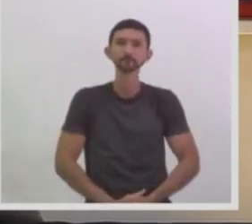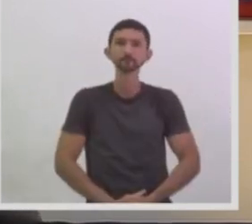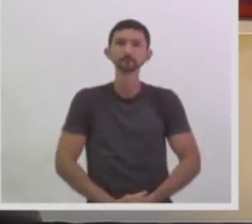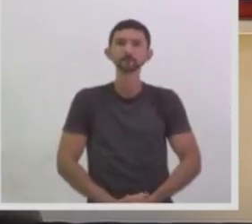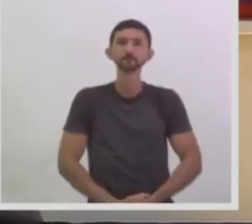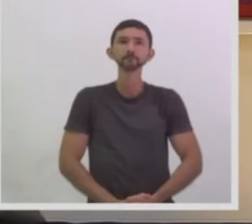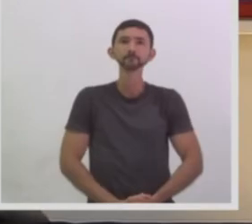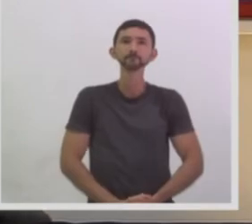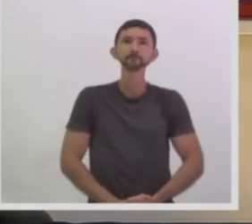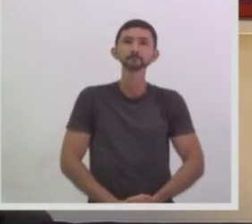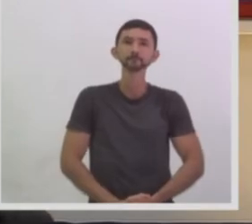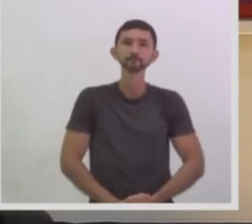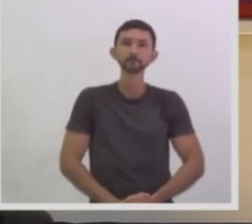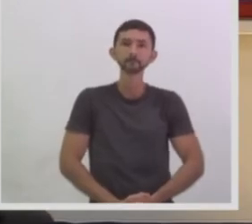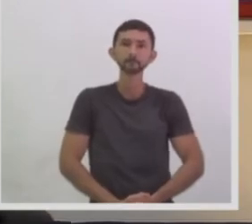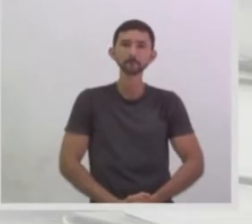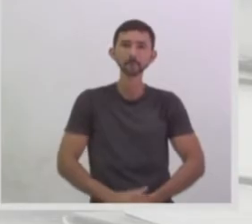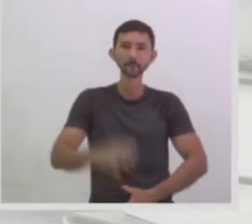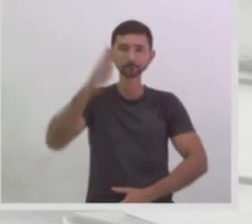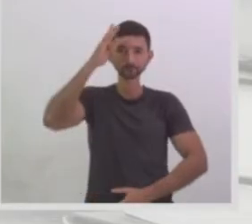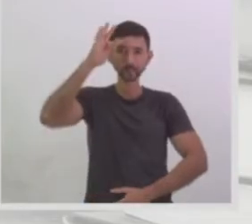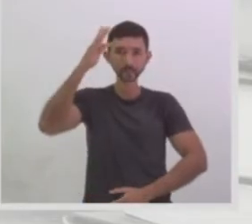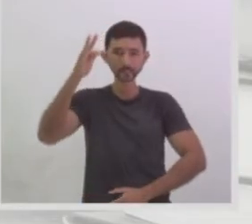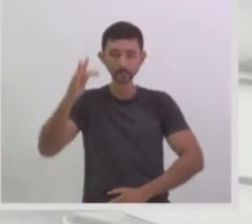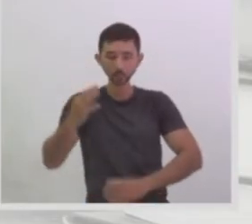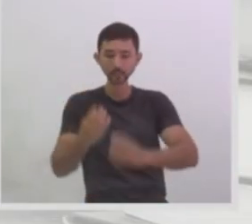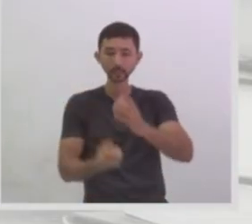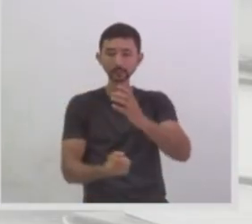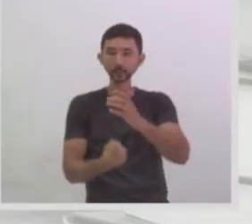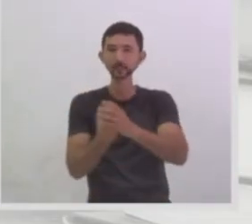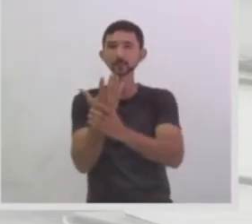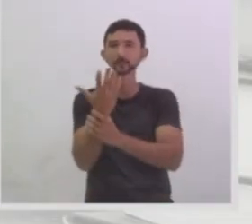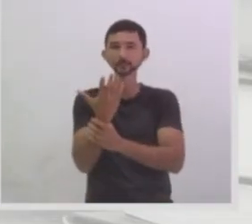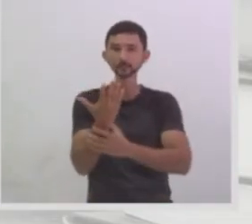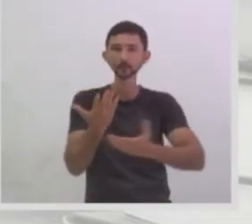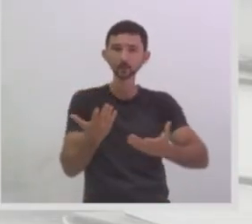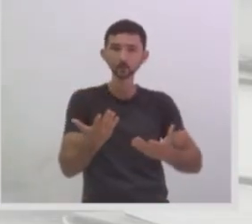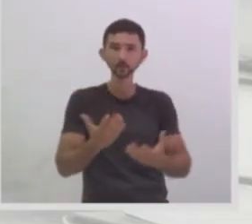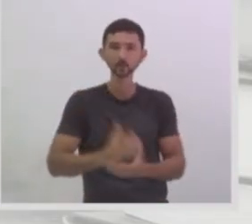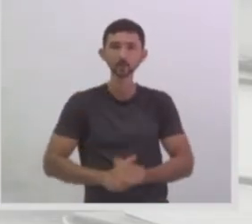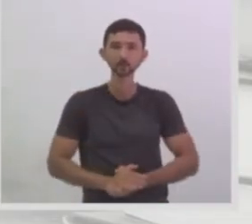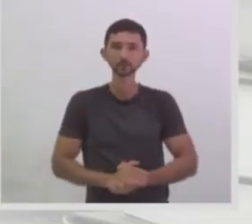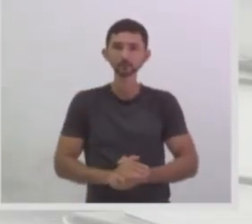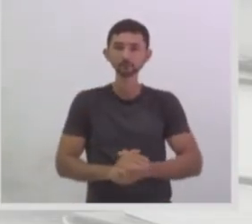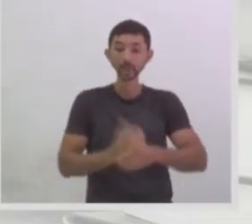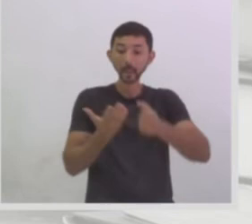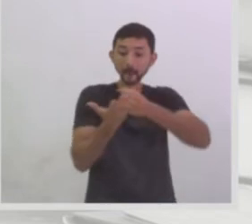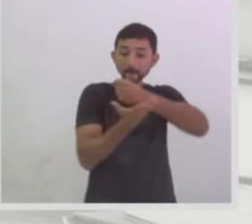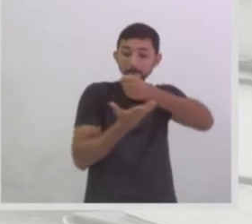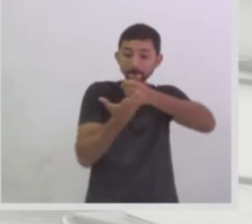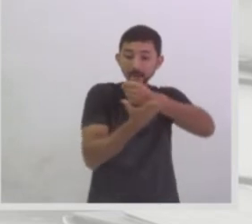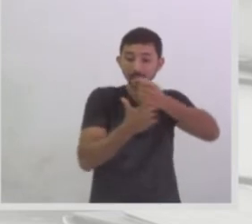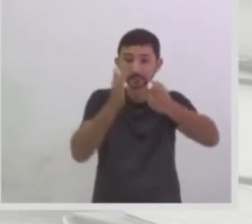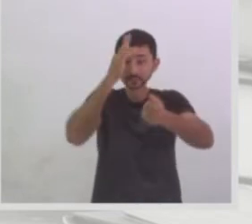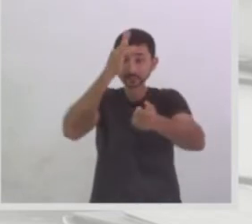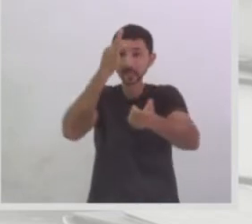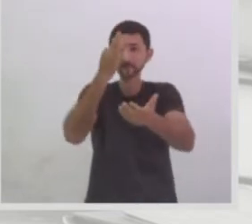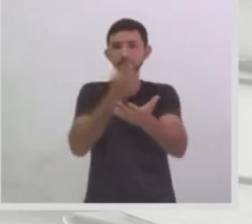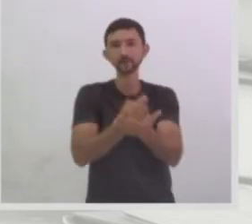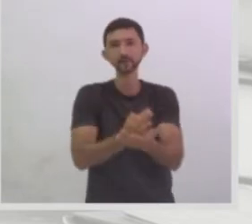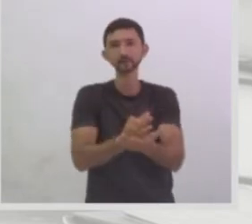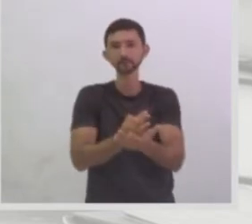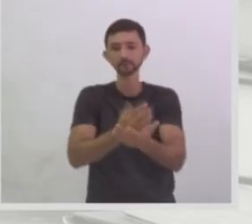Bem, a teoria da criação ou teoria criacionista é baseada na fé, em crenças